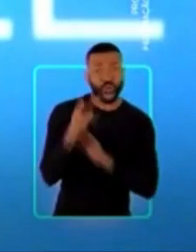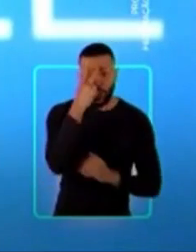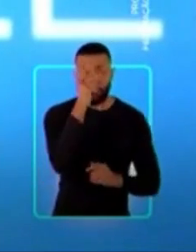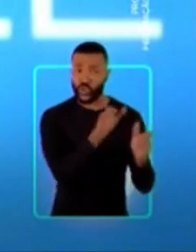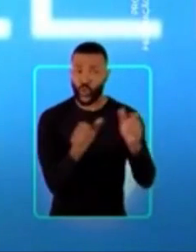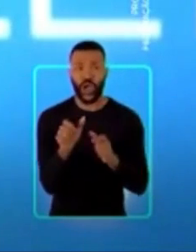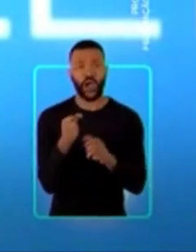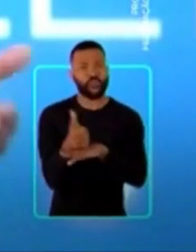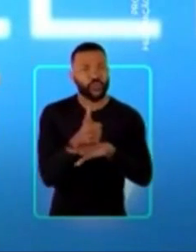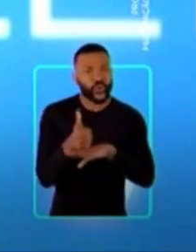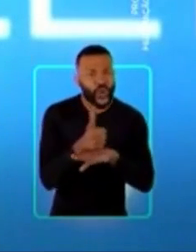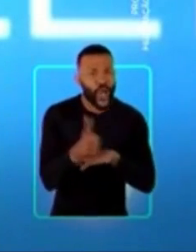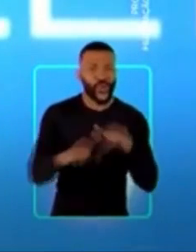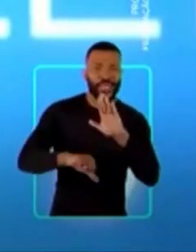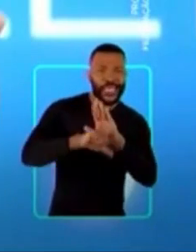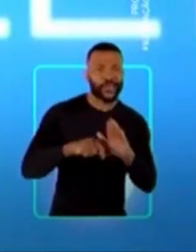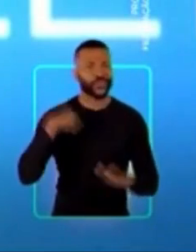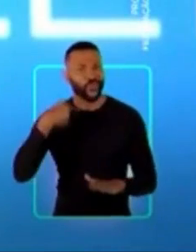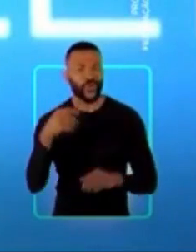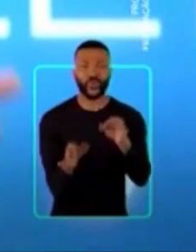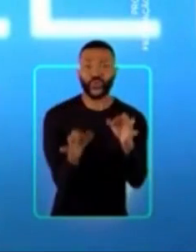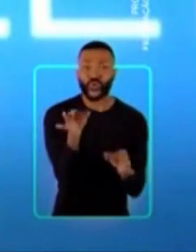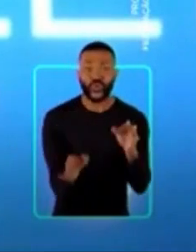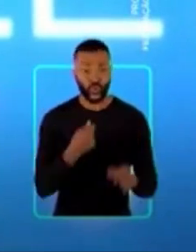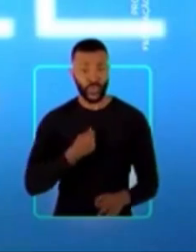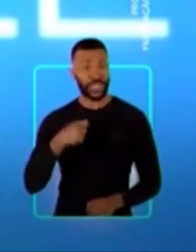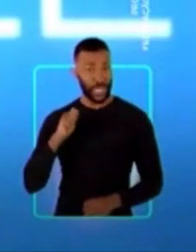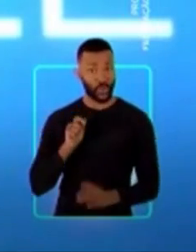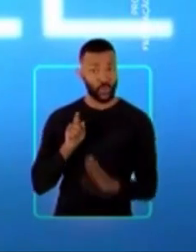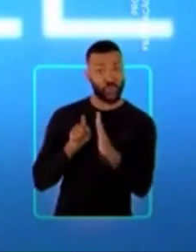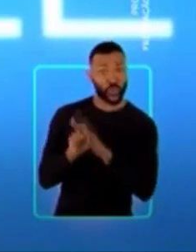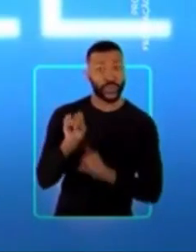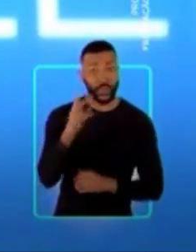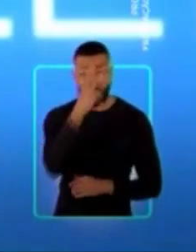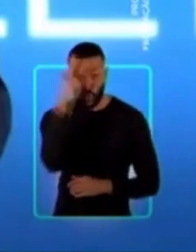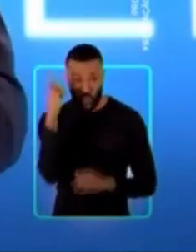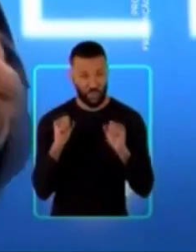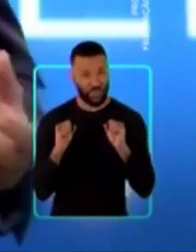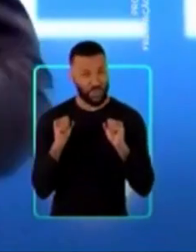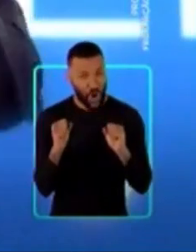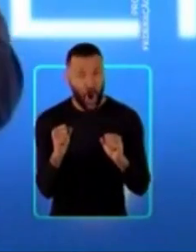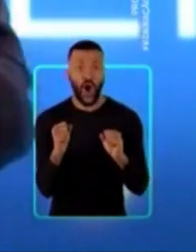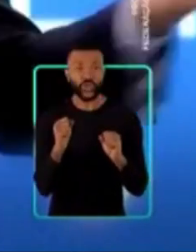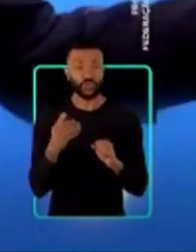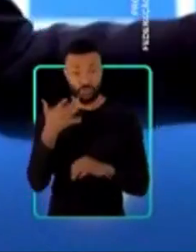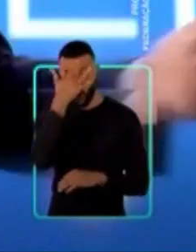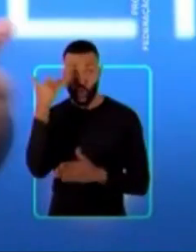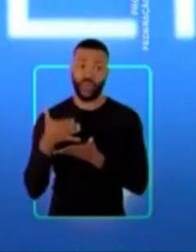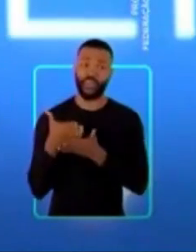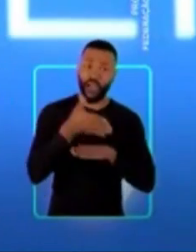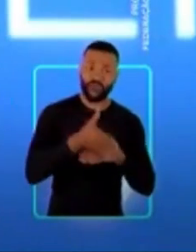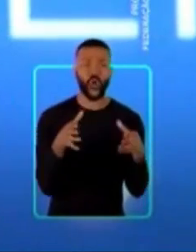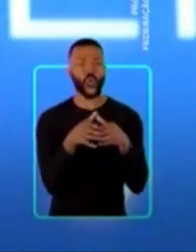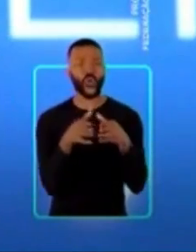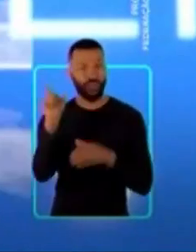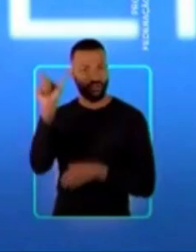qualquer criminalista, para qualquer advogado, para qualquer juiz, para qualquer delegado, se uma pessoa pode levar uma pessoa para o comitê